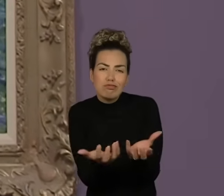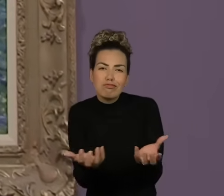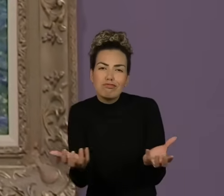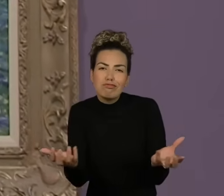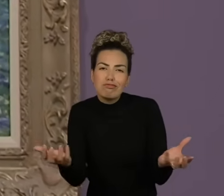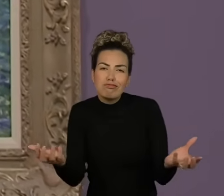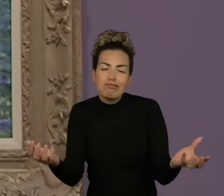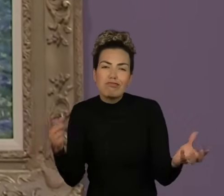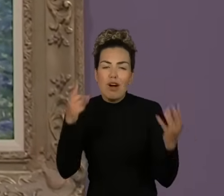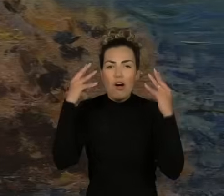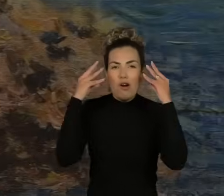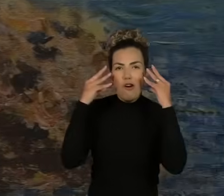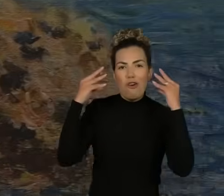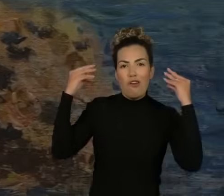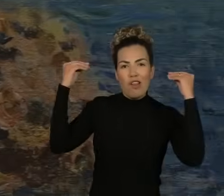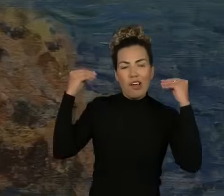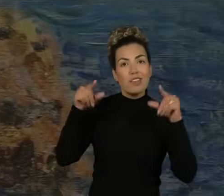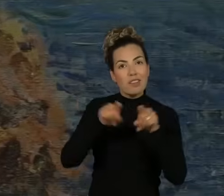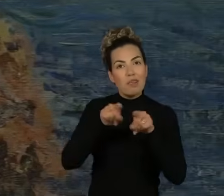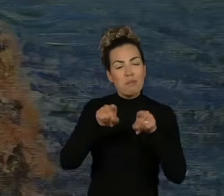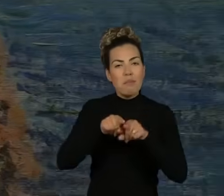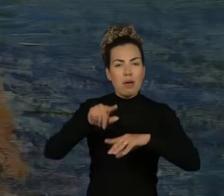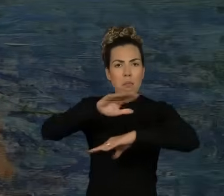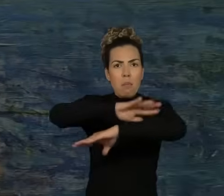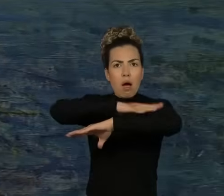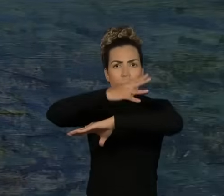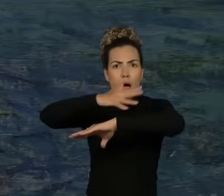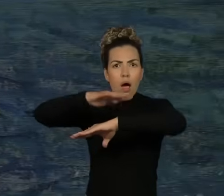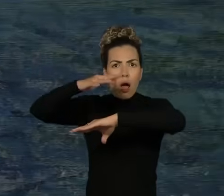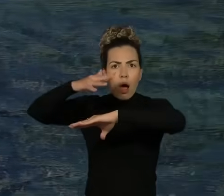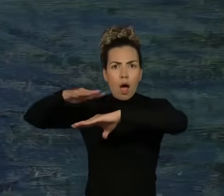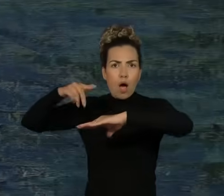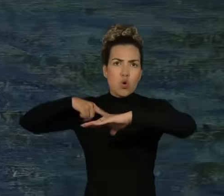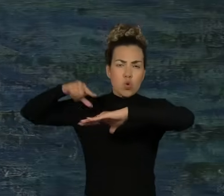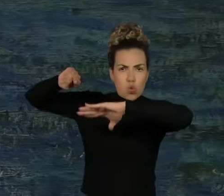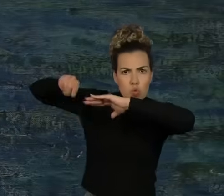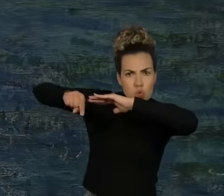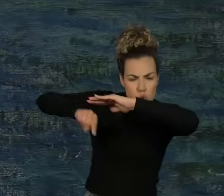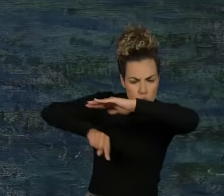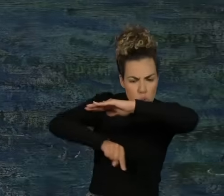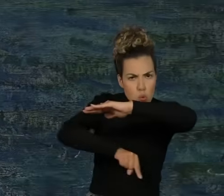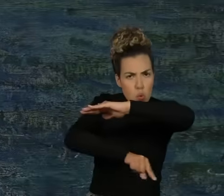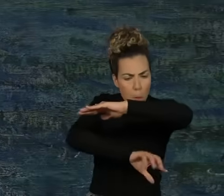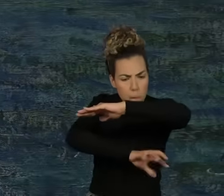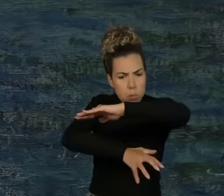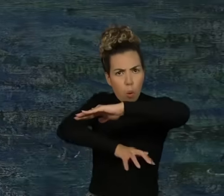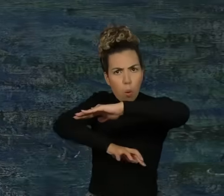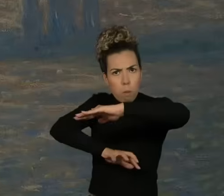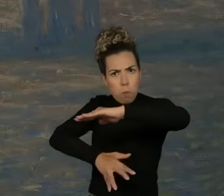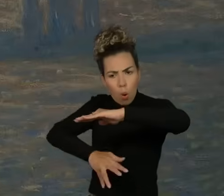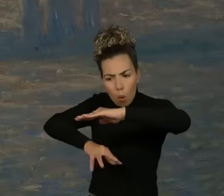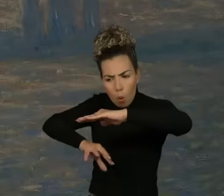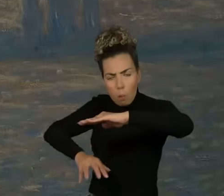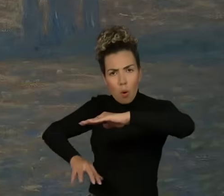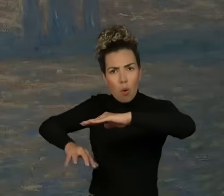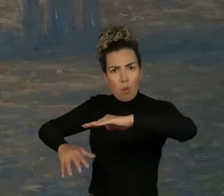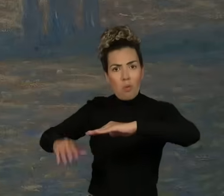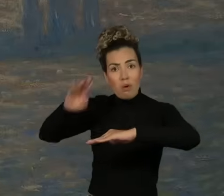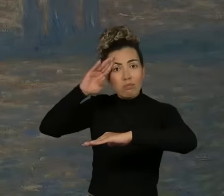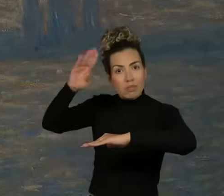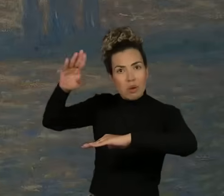azul profundo do mar Mediterrâneo demandou extenuantes caminhadas em Antibes, na França.